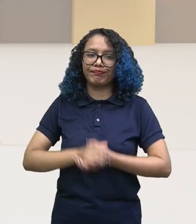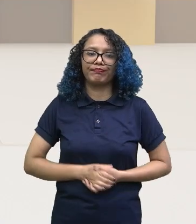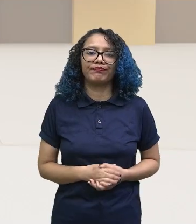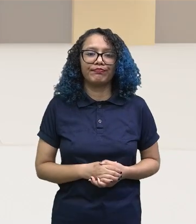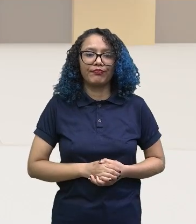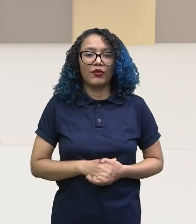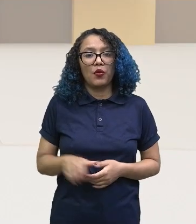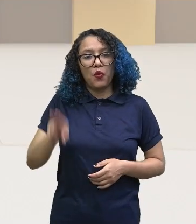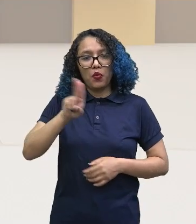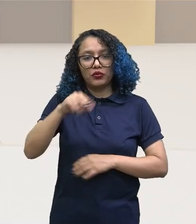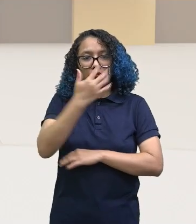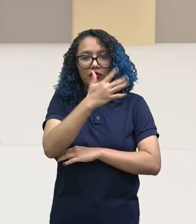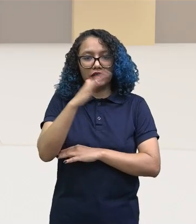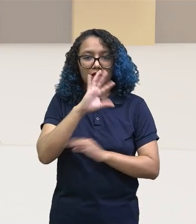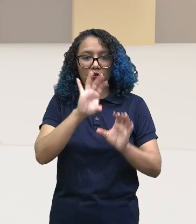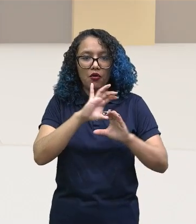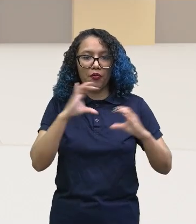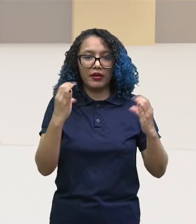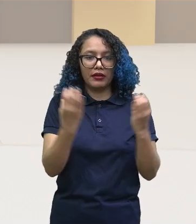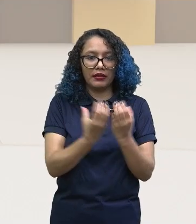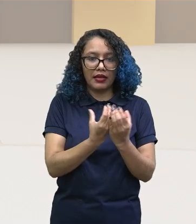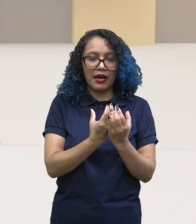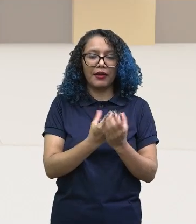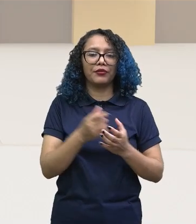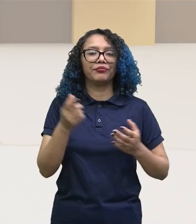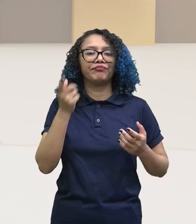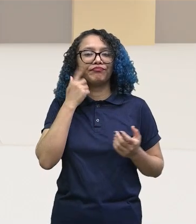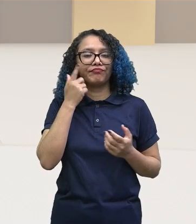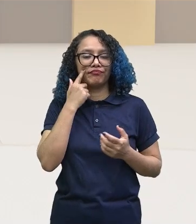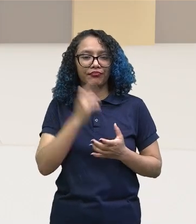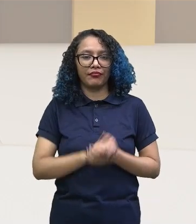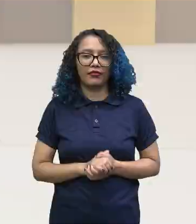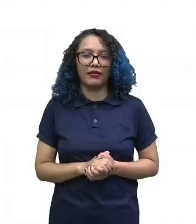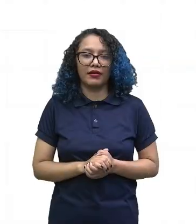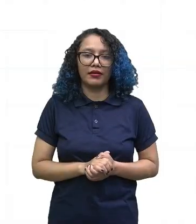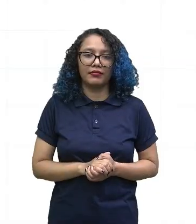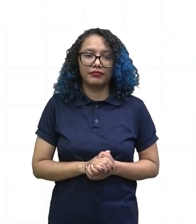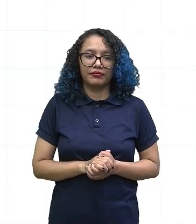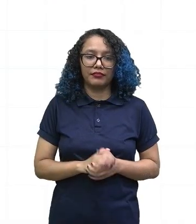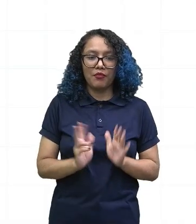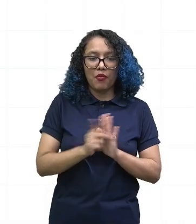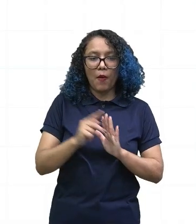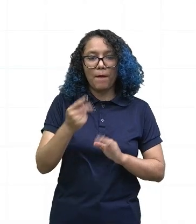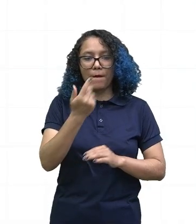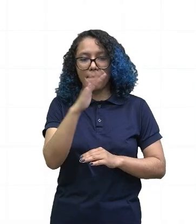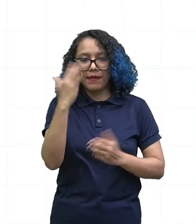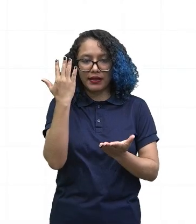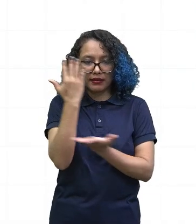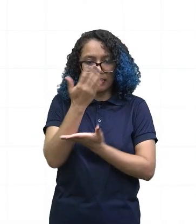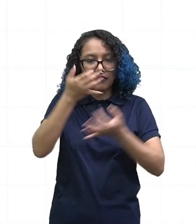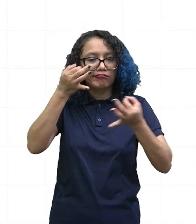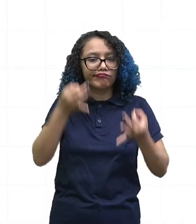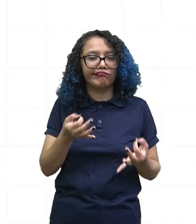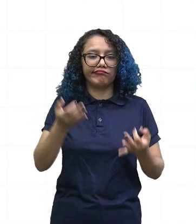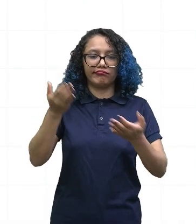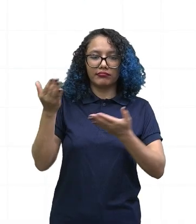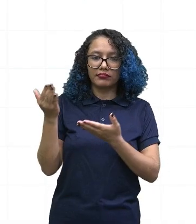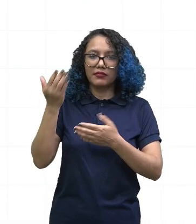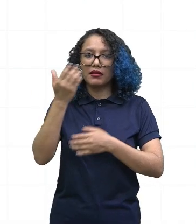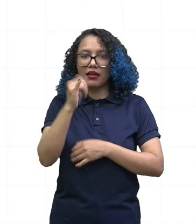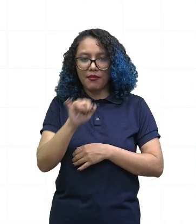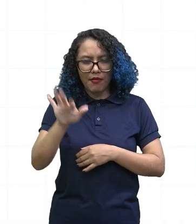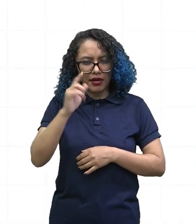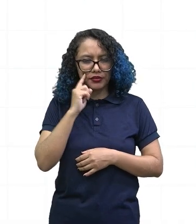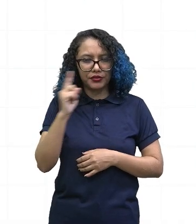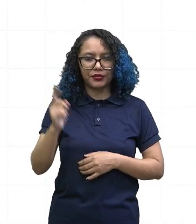manejo florestal comunitário, vamos ver aí, e sustentável da madeira, olha só as imagens aí, ó. Isso